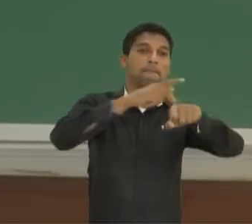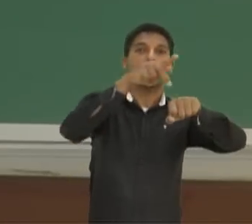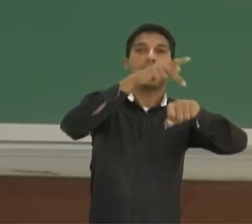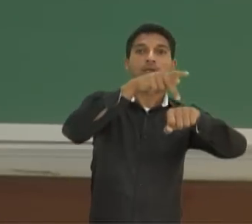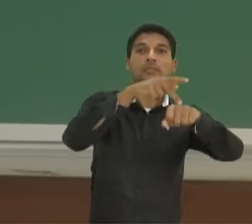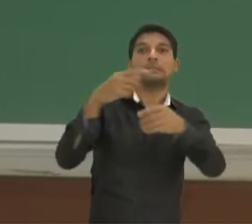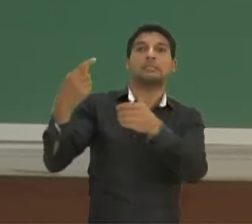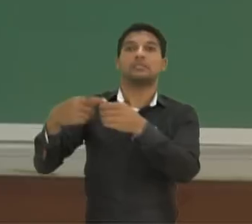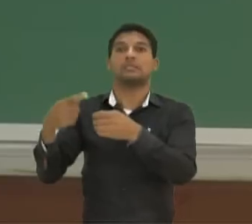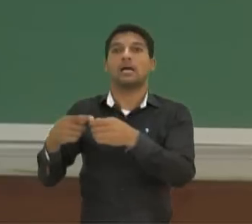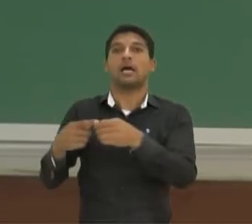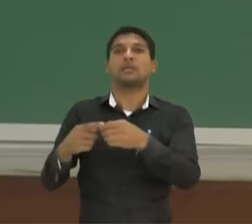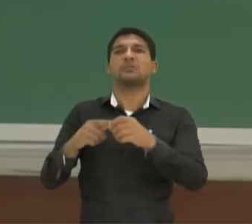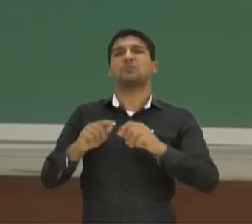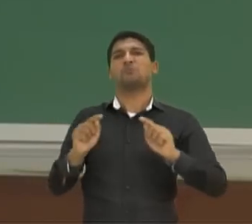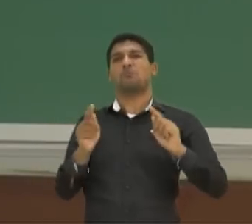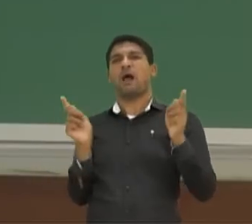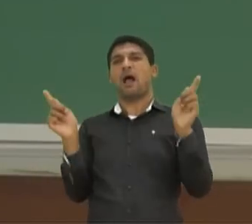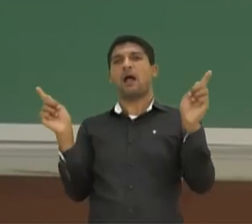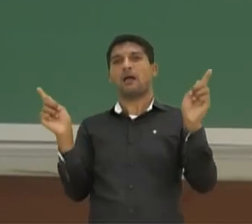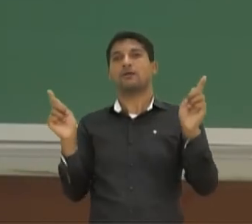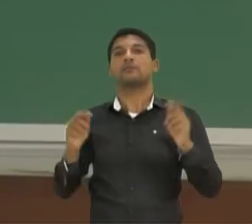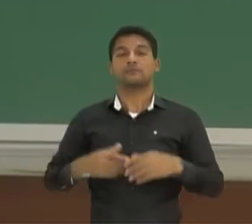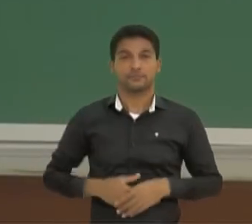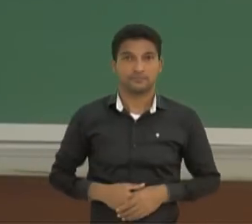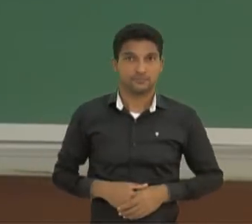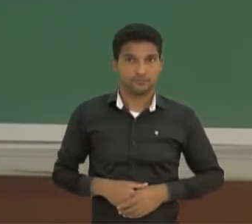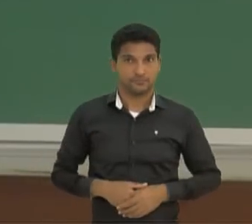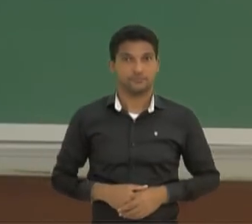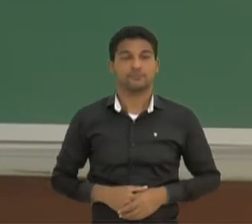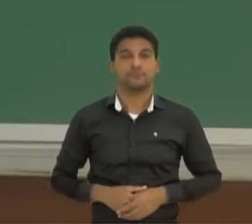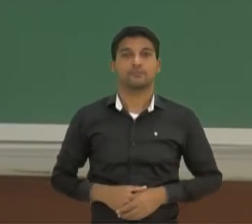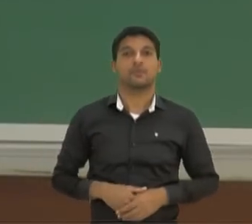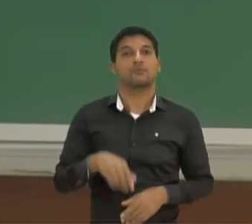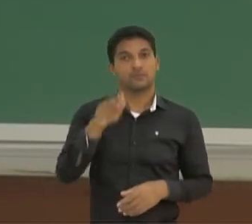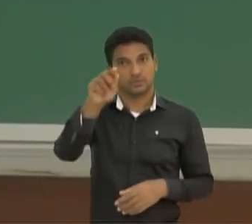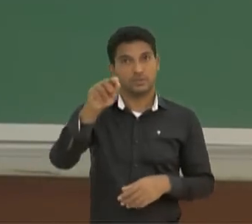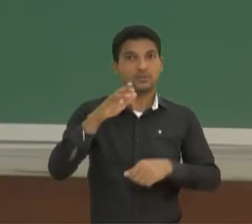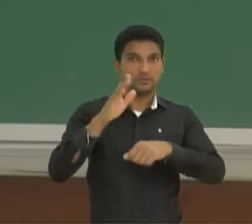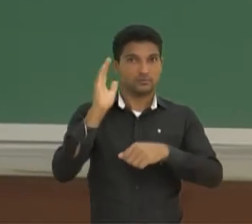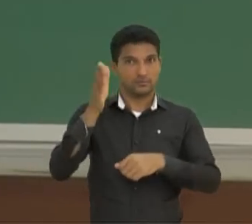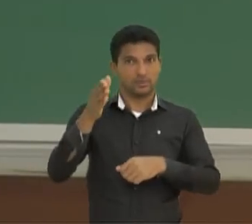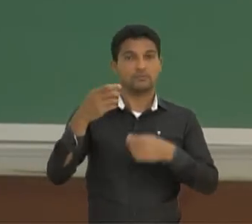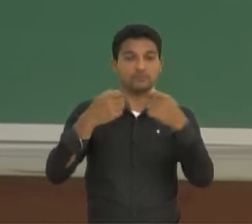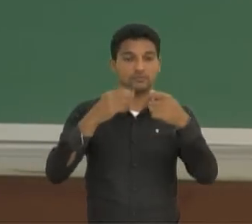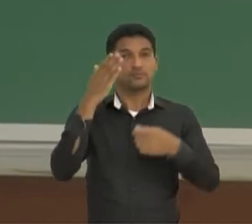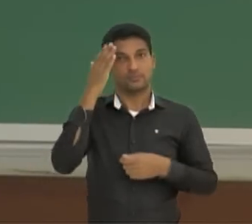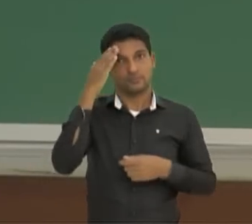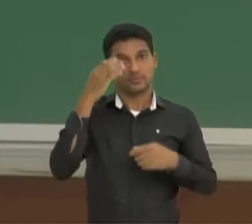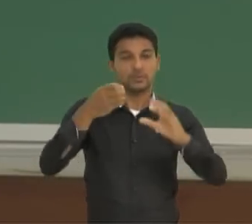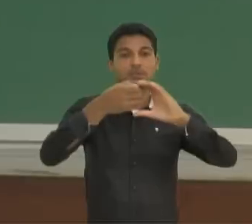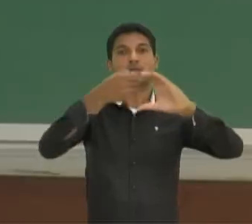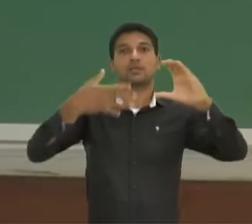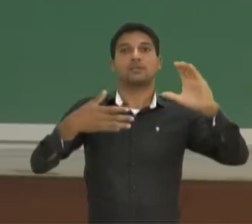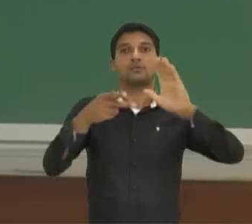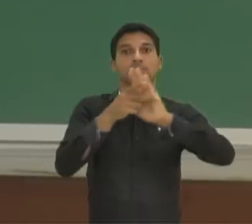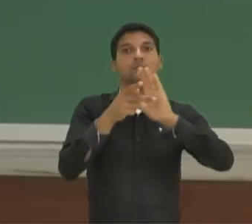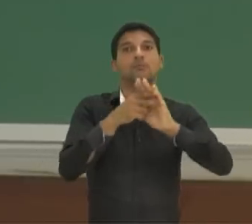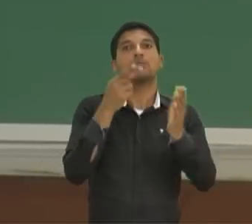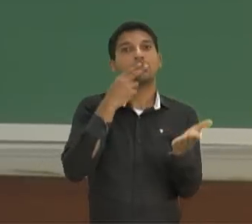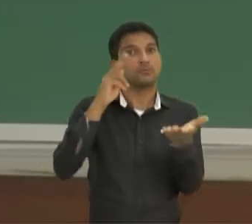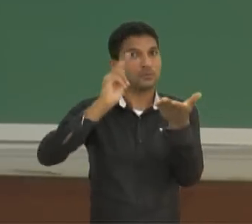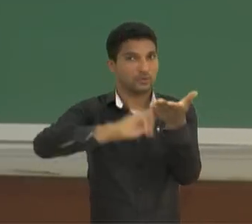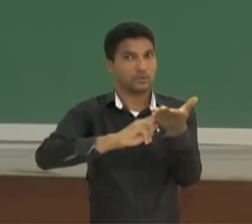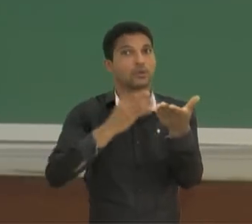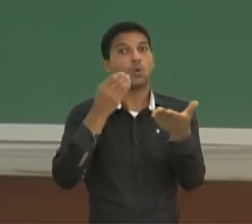sabem, né, quais são ali as características que devem conter uma carta para que consiga, né, realmente enviá-la de forma